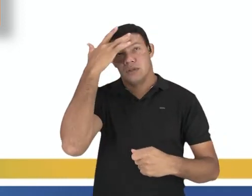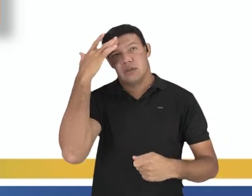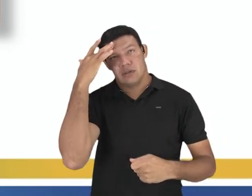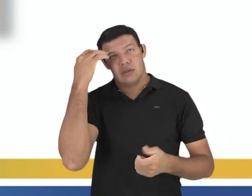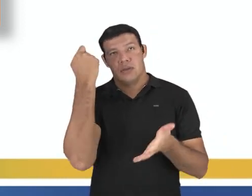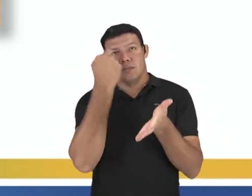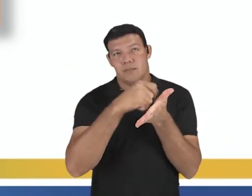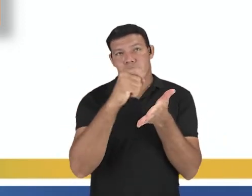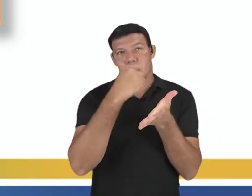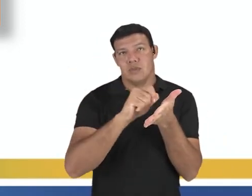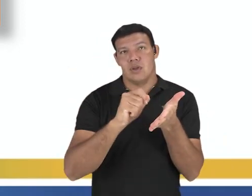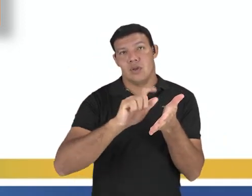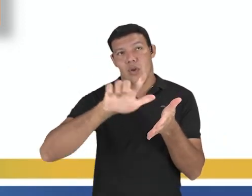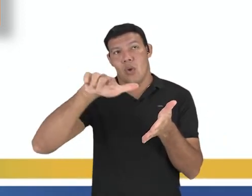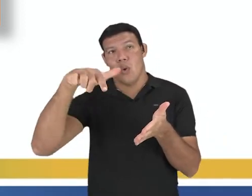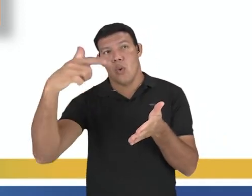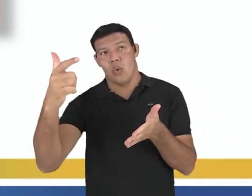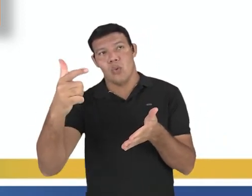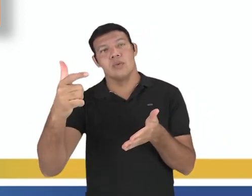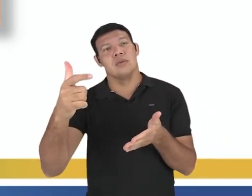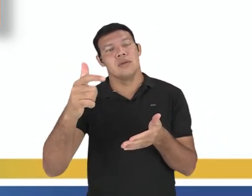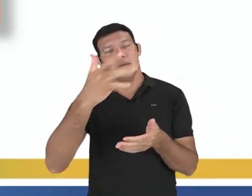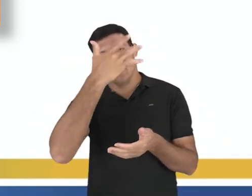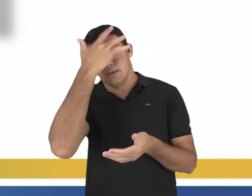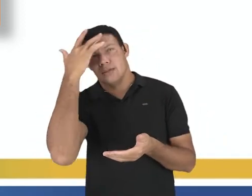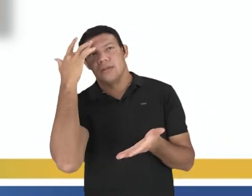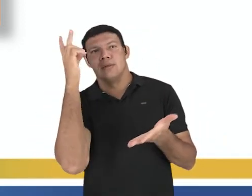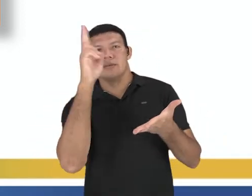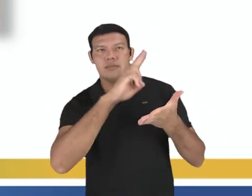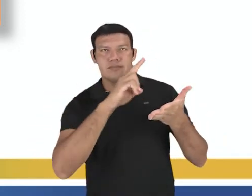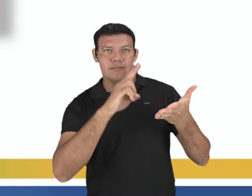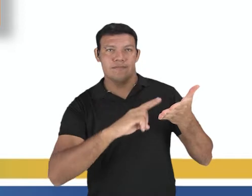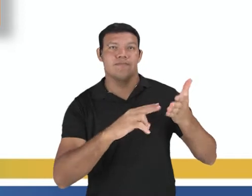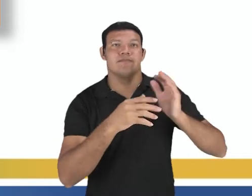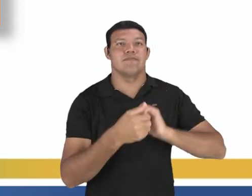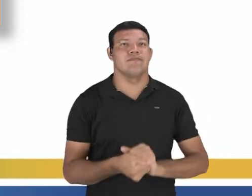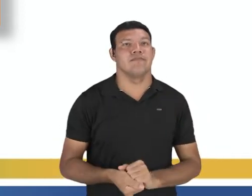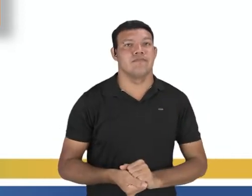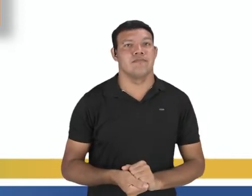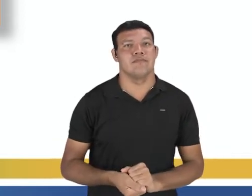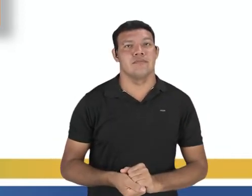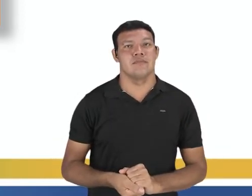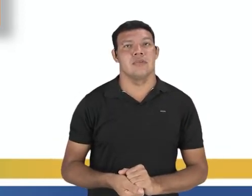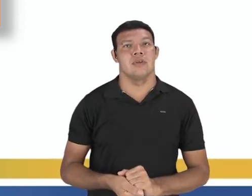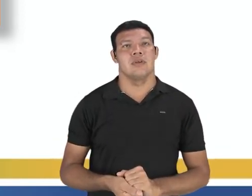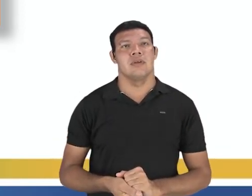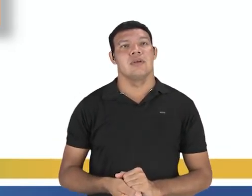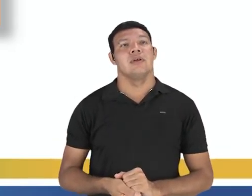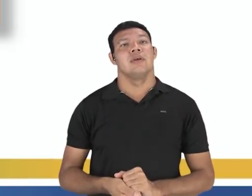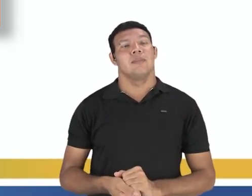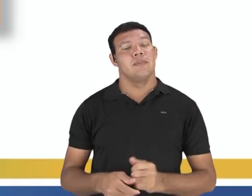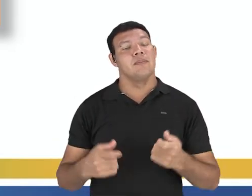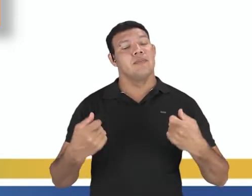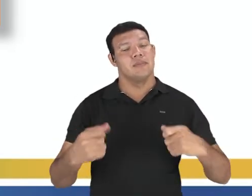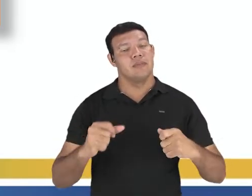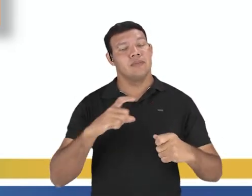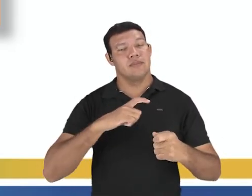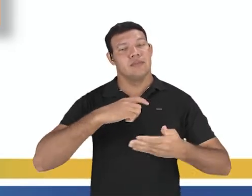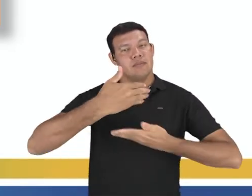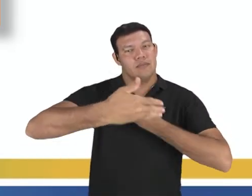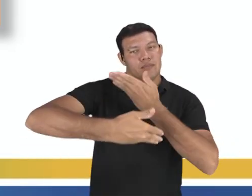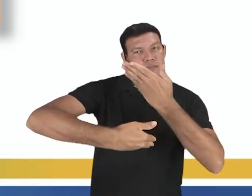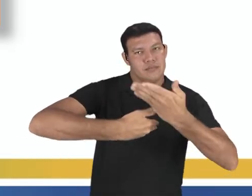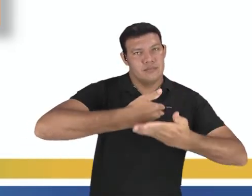Ela só existe enquanto obra neste intercâmbio social. Olha o que essa grande escritora vai nos